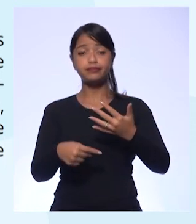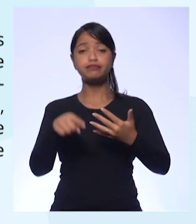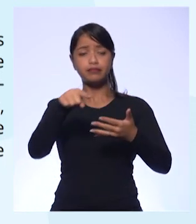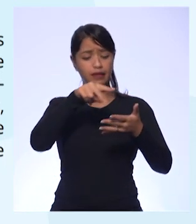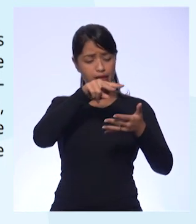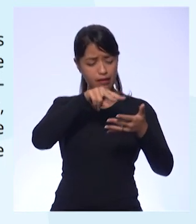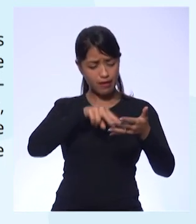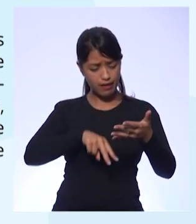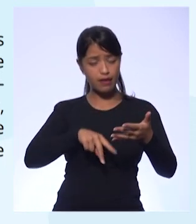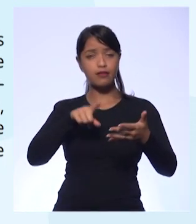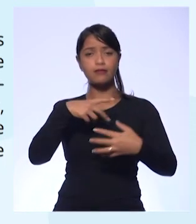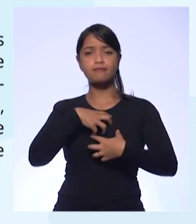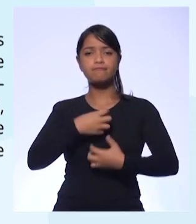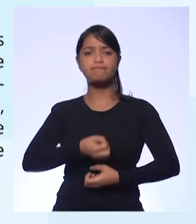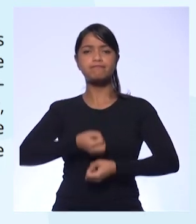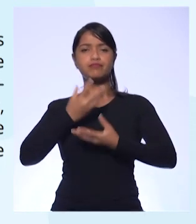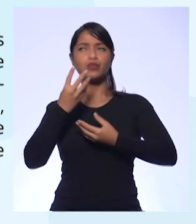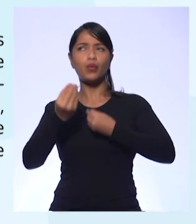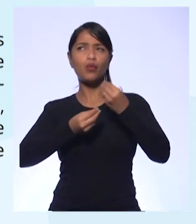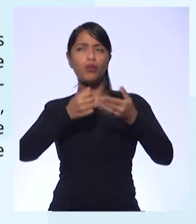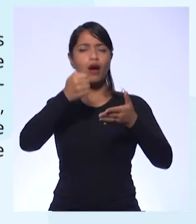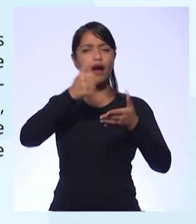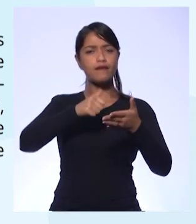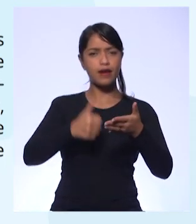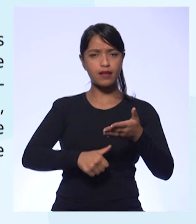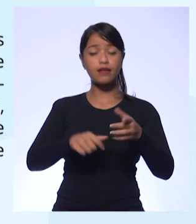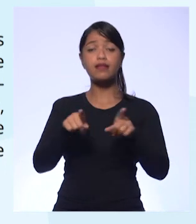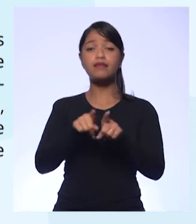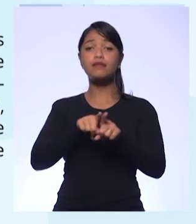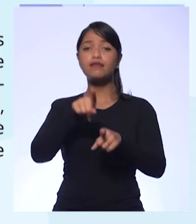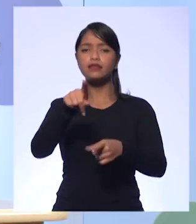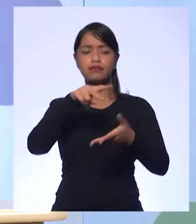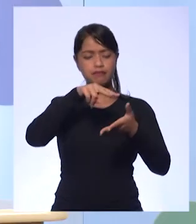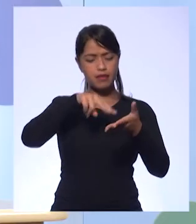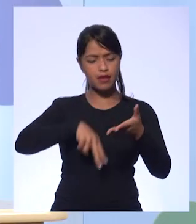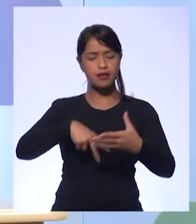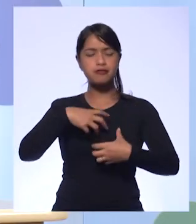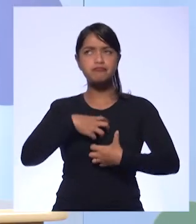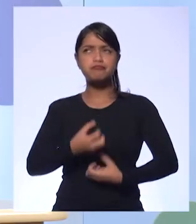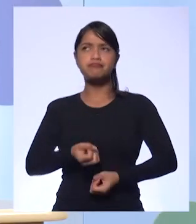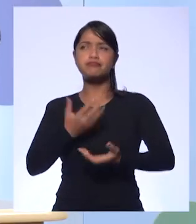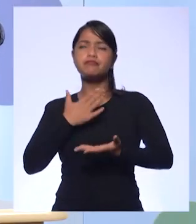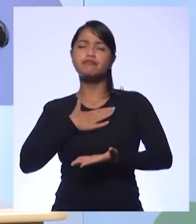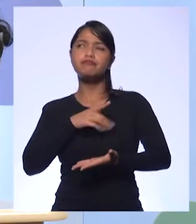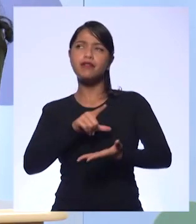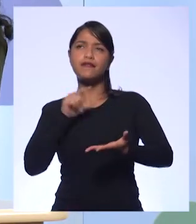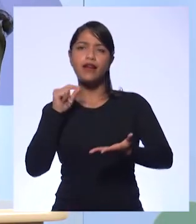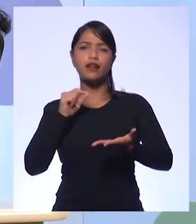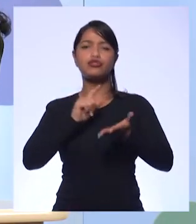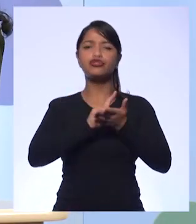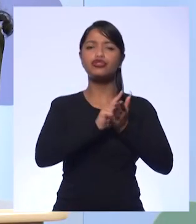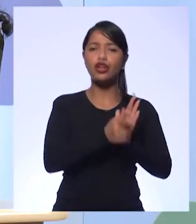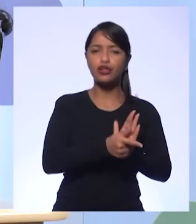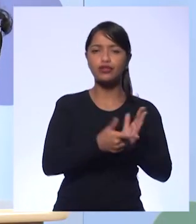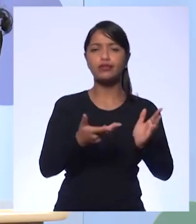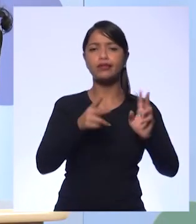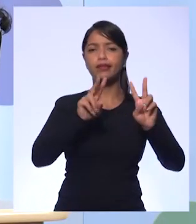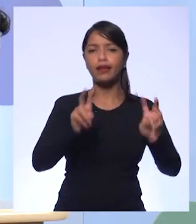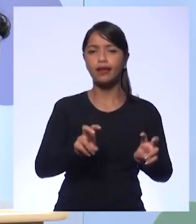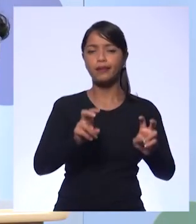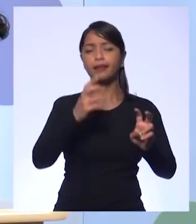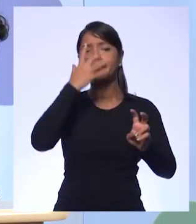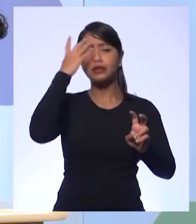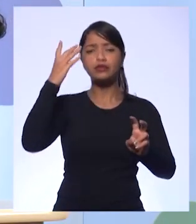e estabelecendo preferências por gêneros, temas, autores. Bom, mas vocês me conhecem, eu sou a